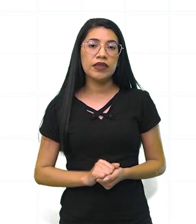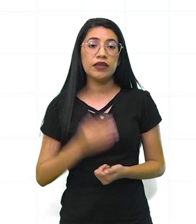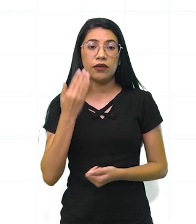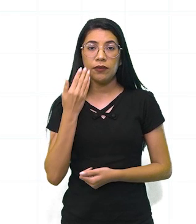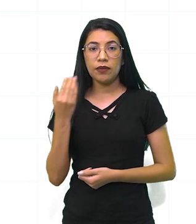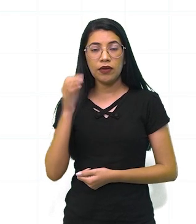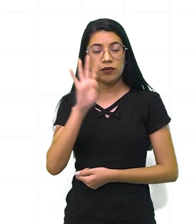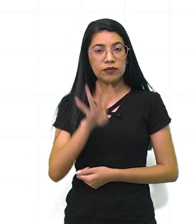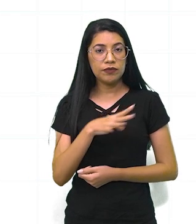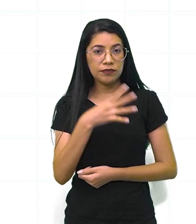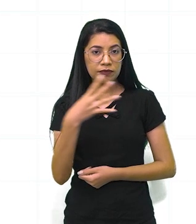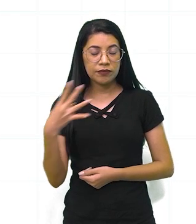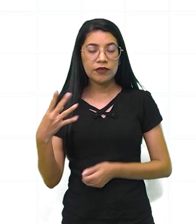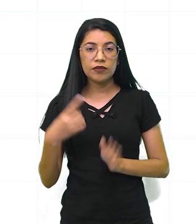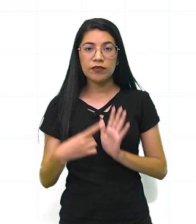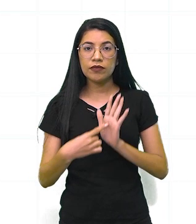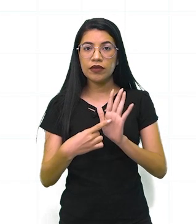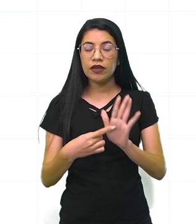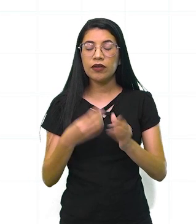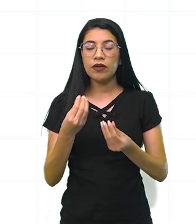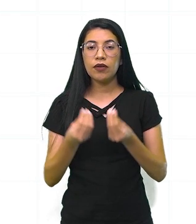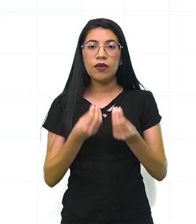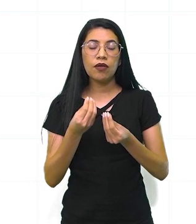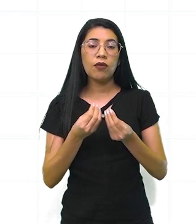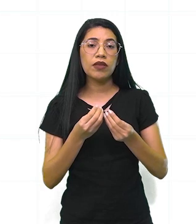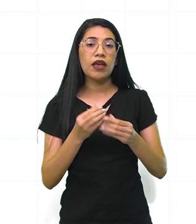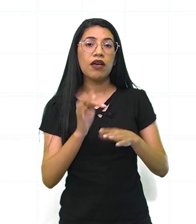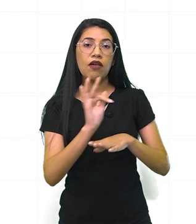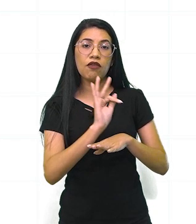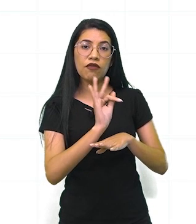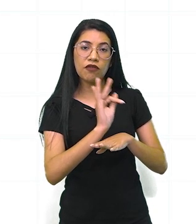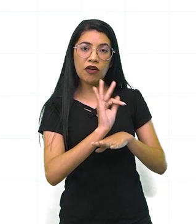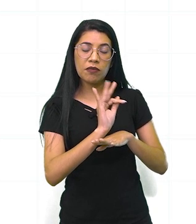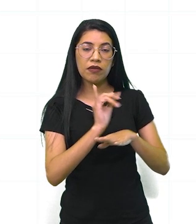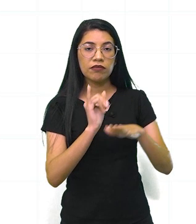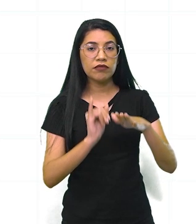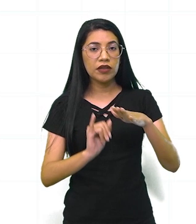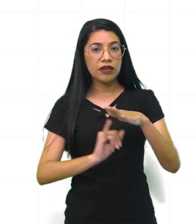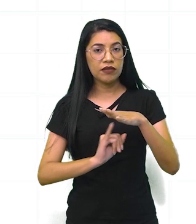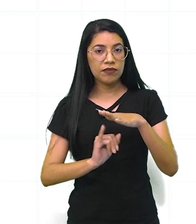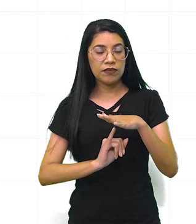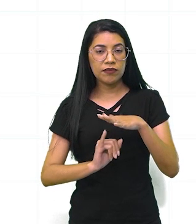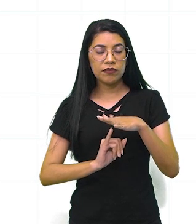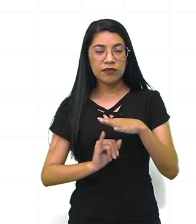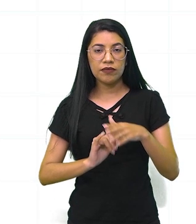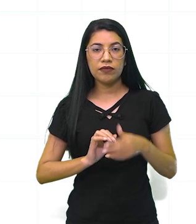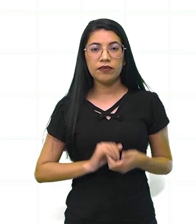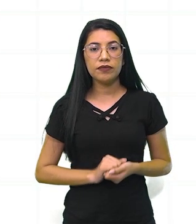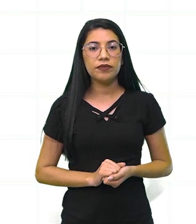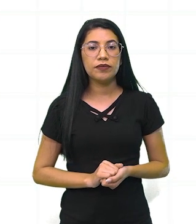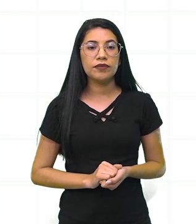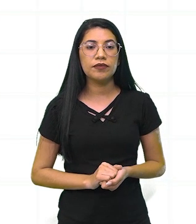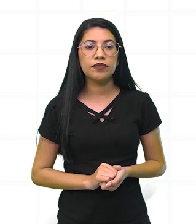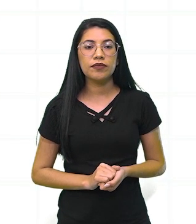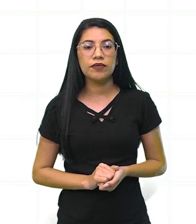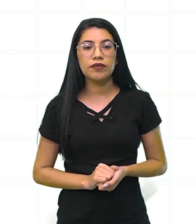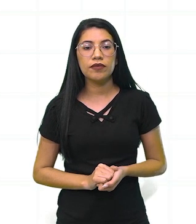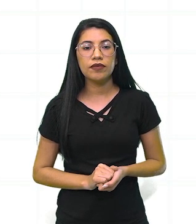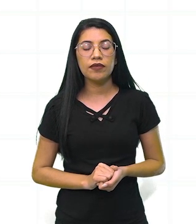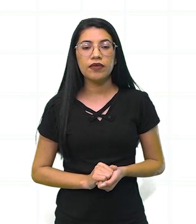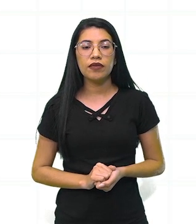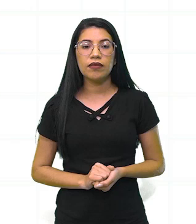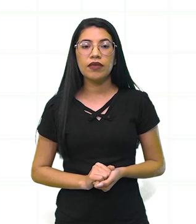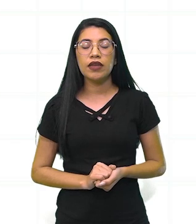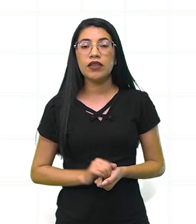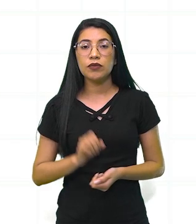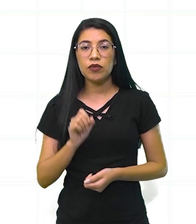esse quadro onde tem a formalidade versus a informalidade né tá tá aqui em